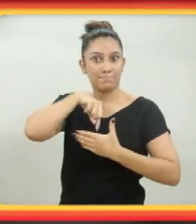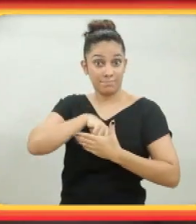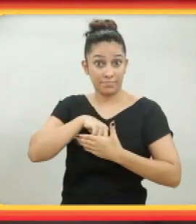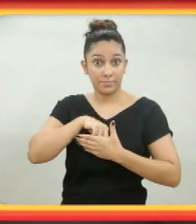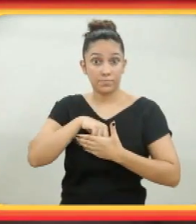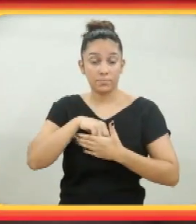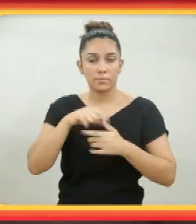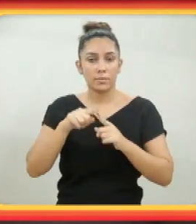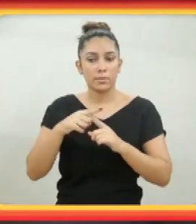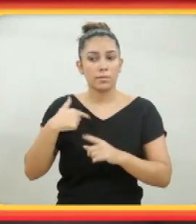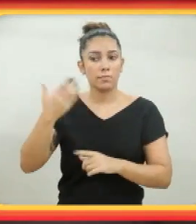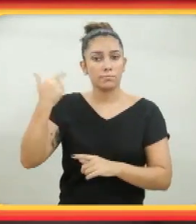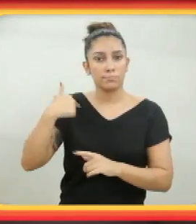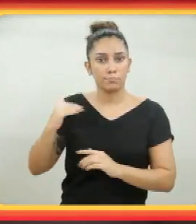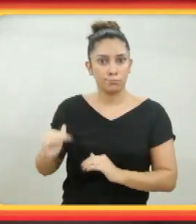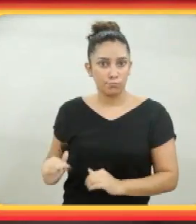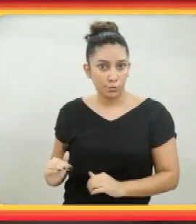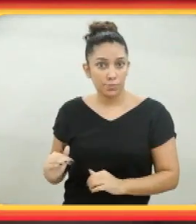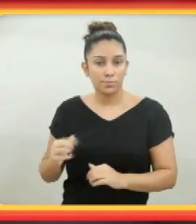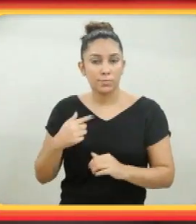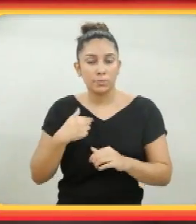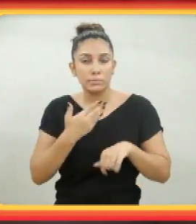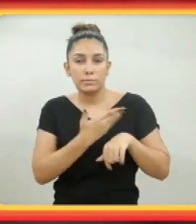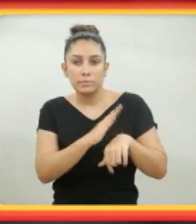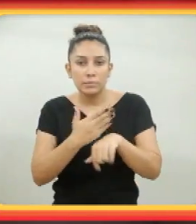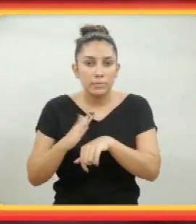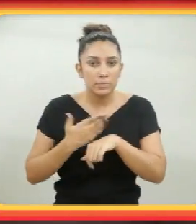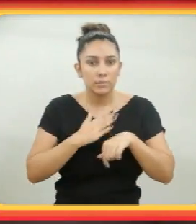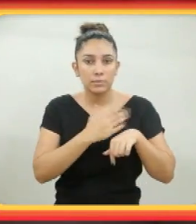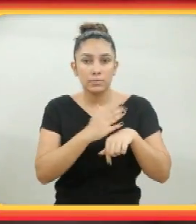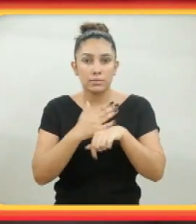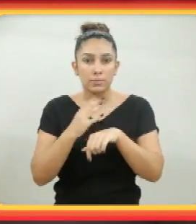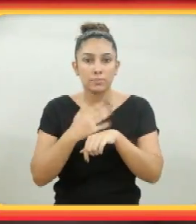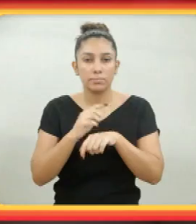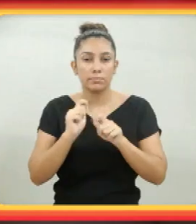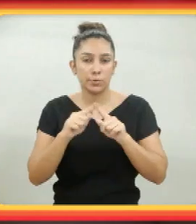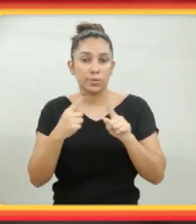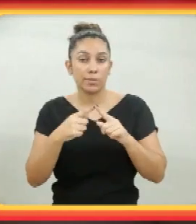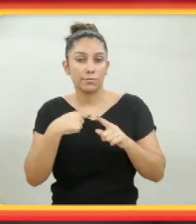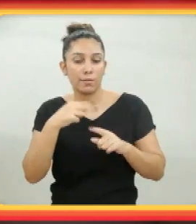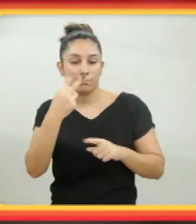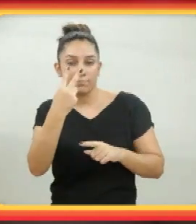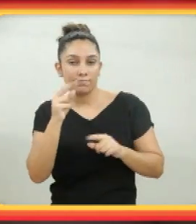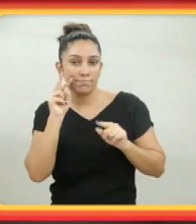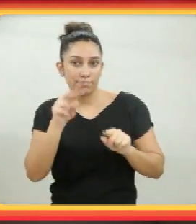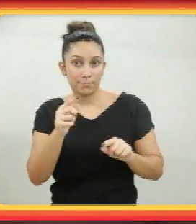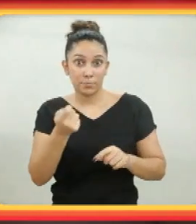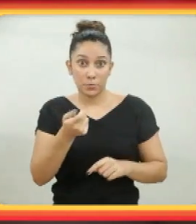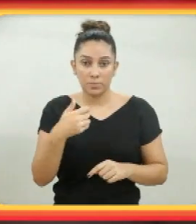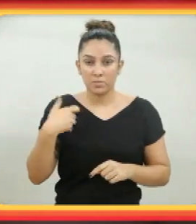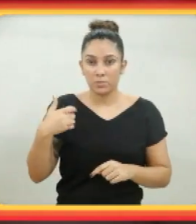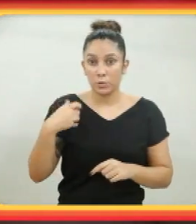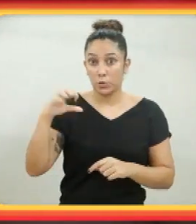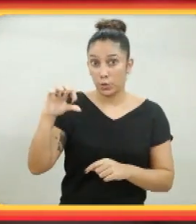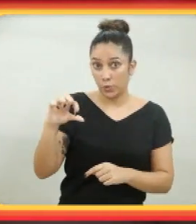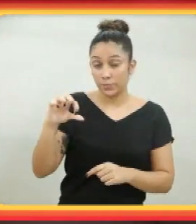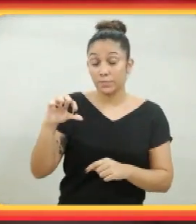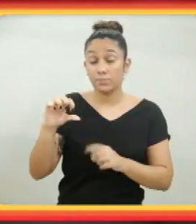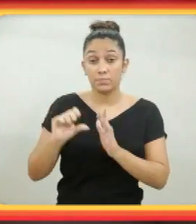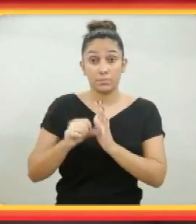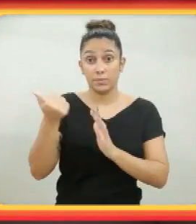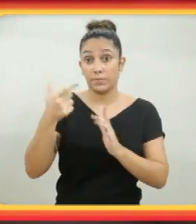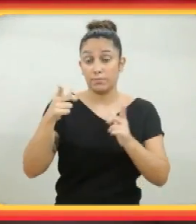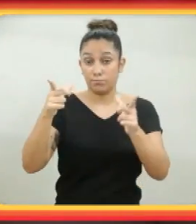mostrar para o mundo o meu interior. Eu fui uma criança praticamente com